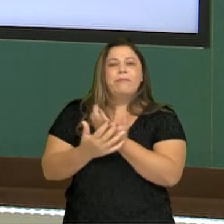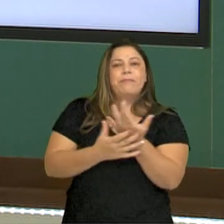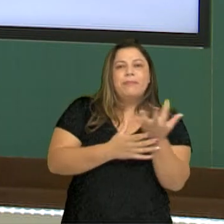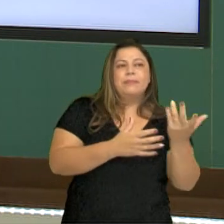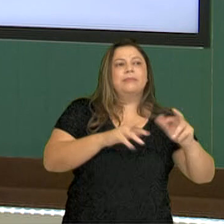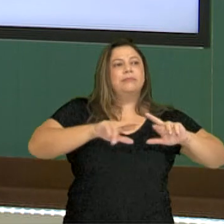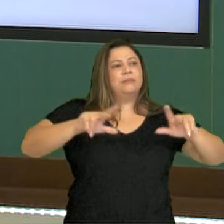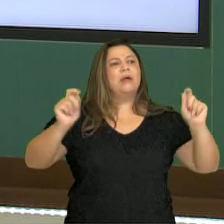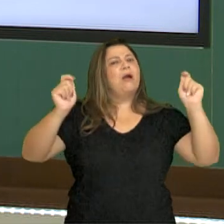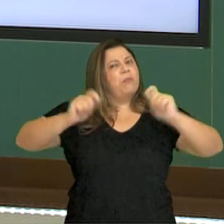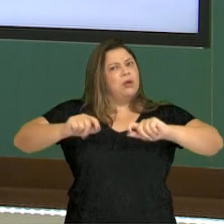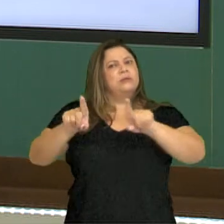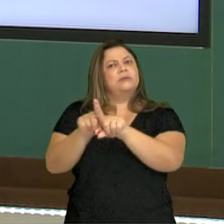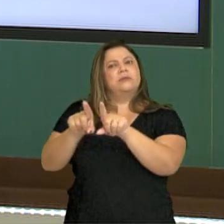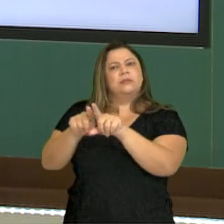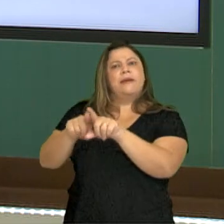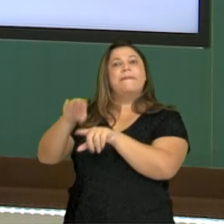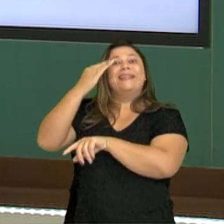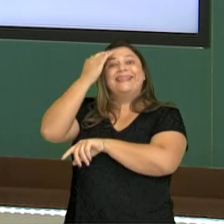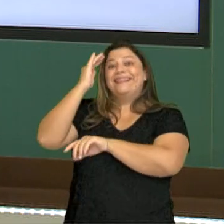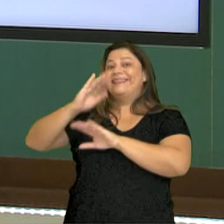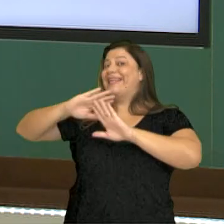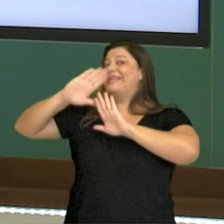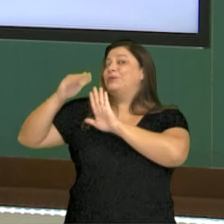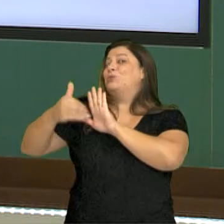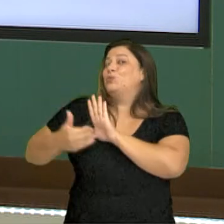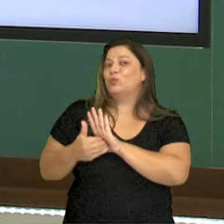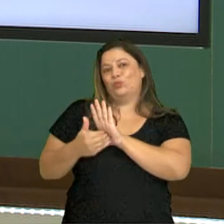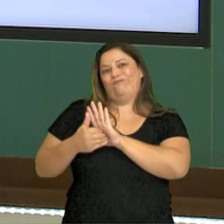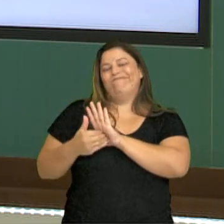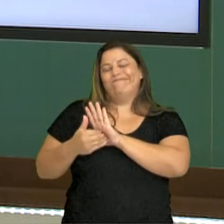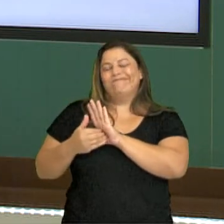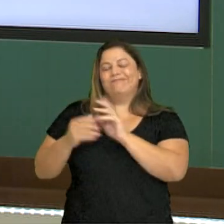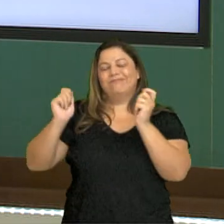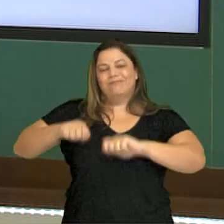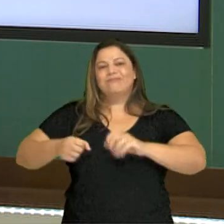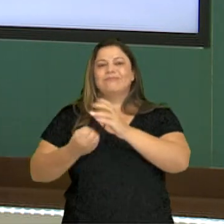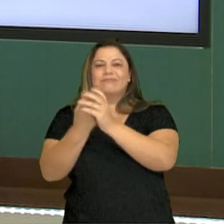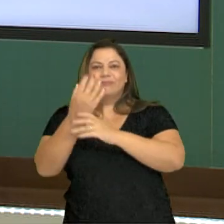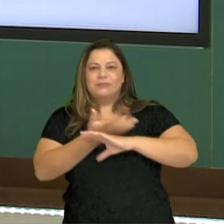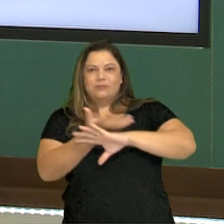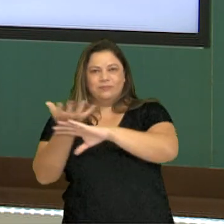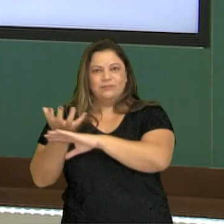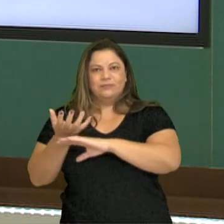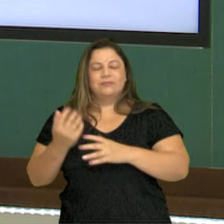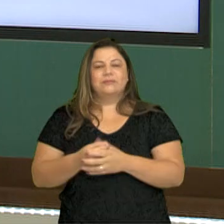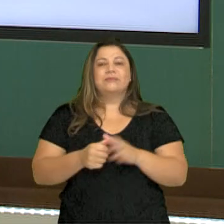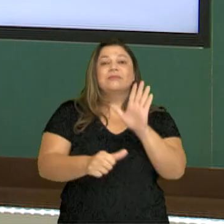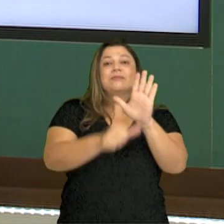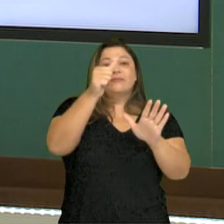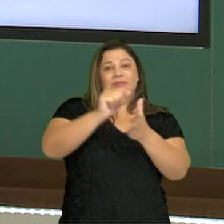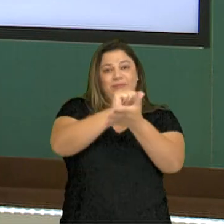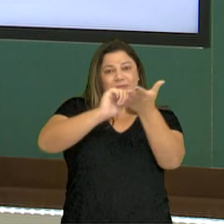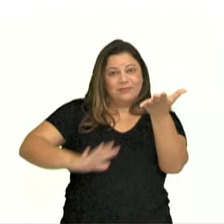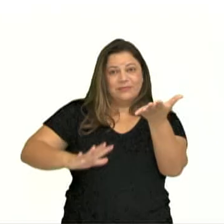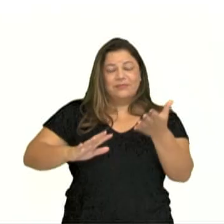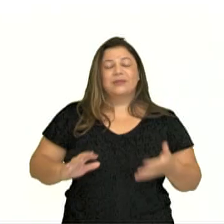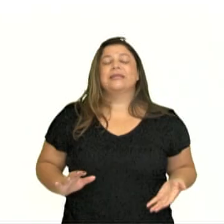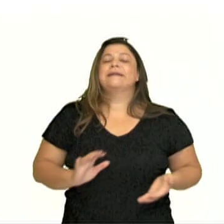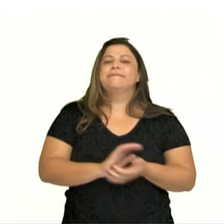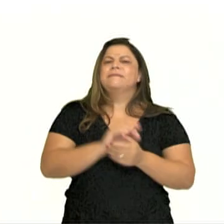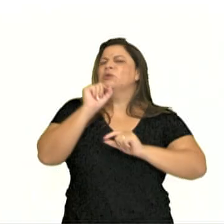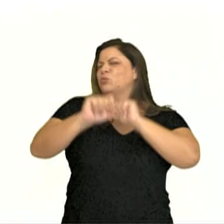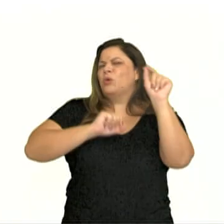um botânico que entende tudo sobre esses vegetais. Vamos para a nossa primeira atividade? Qual